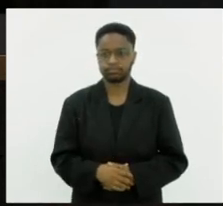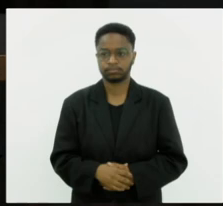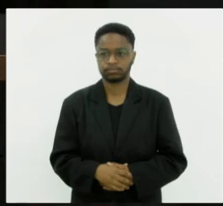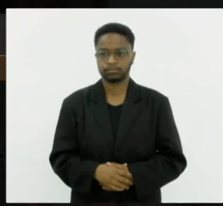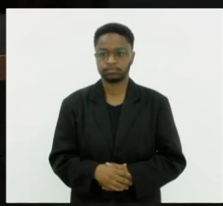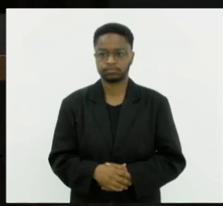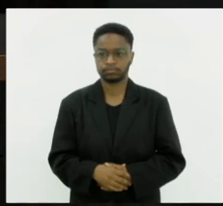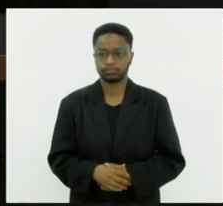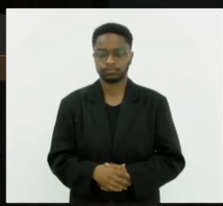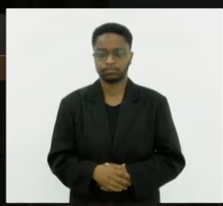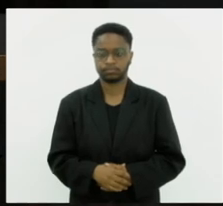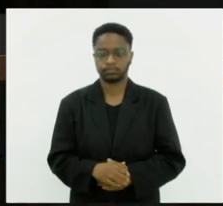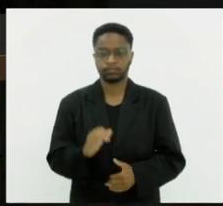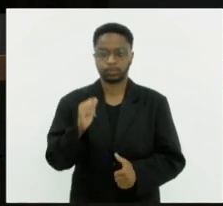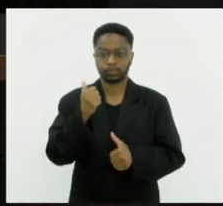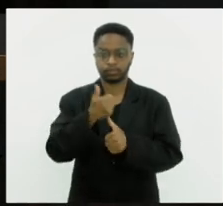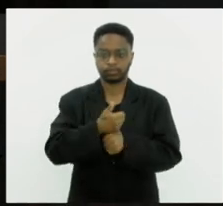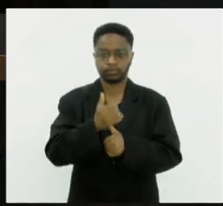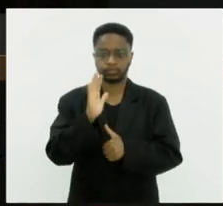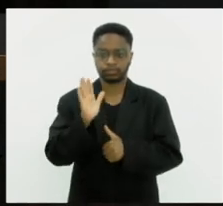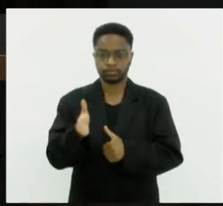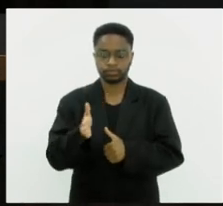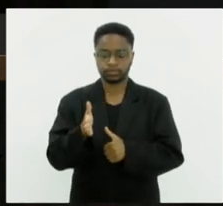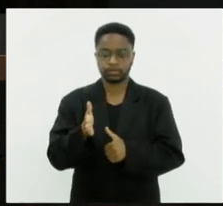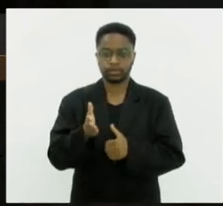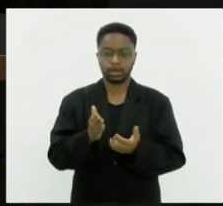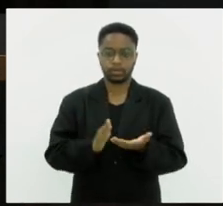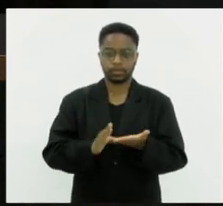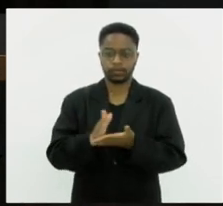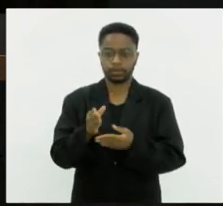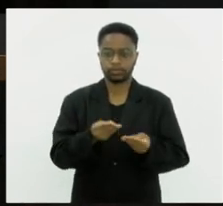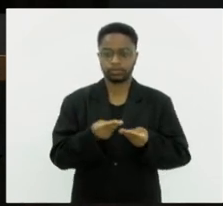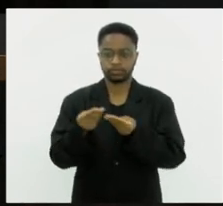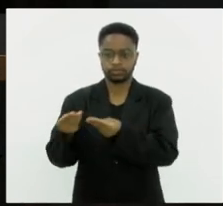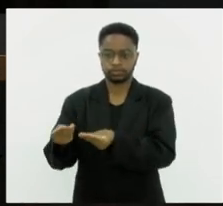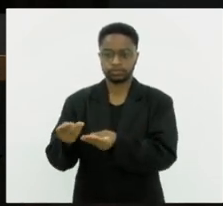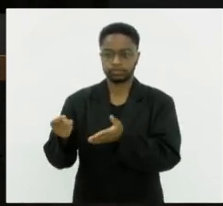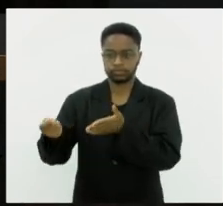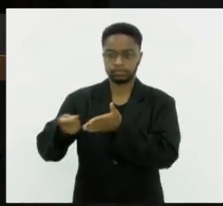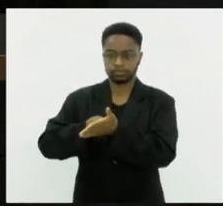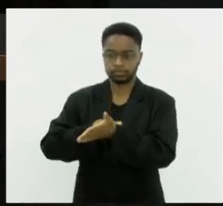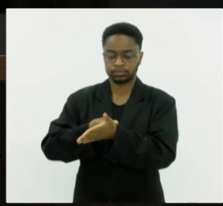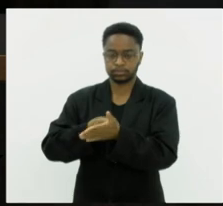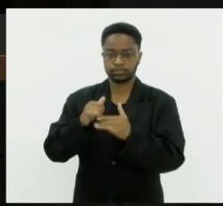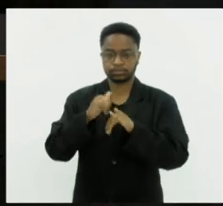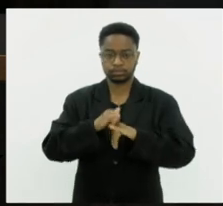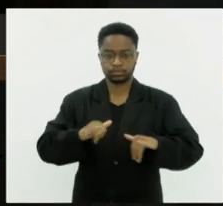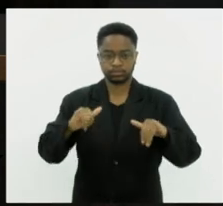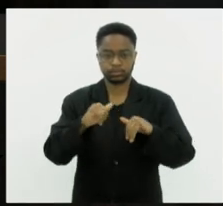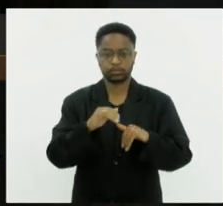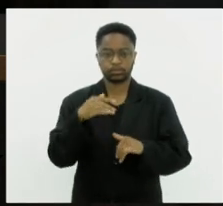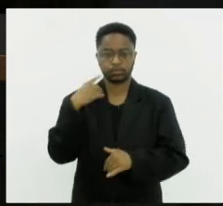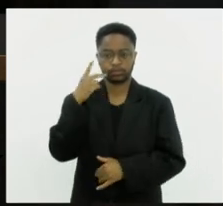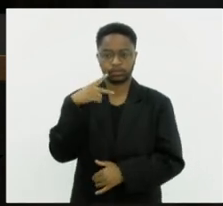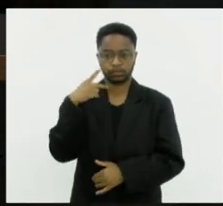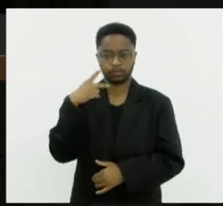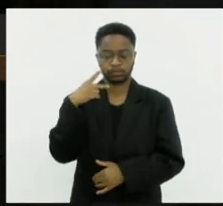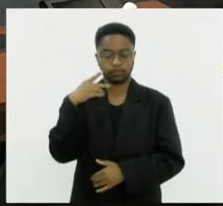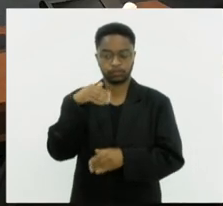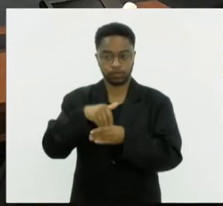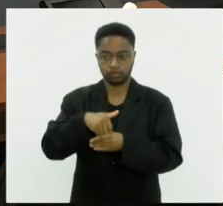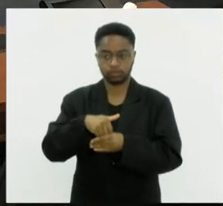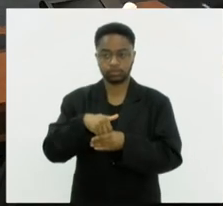O substitutivo já aprovado vai autógrafo. Senhora para presidente, declaração de voto, deputado primeiro, Luiz